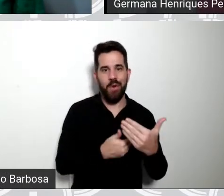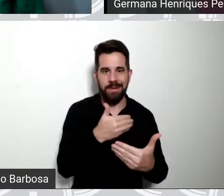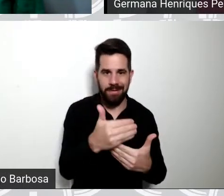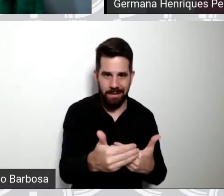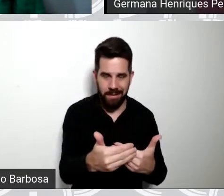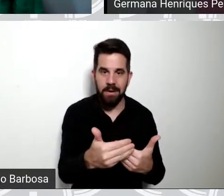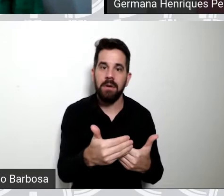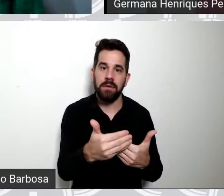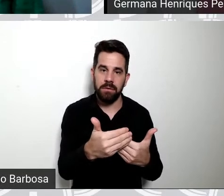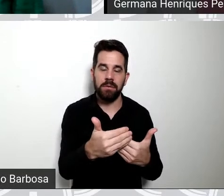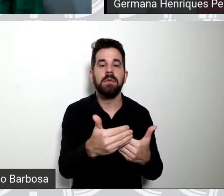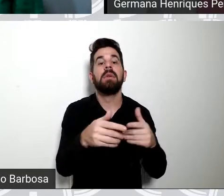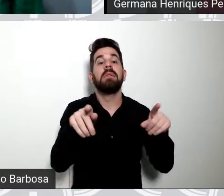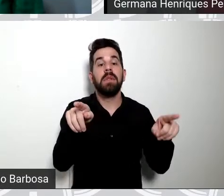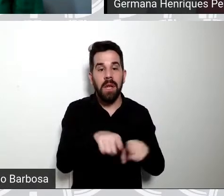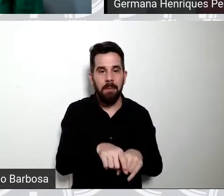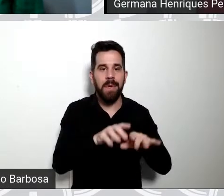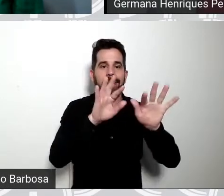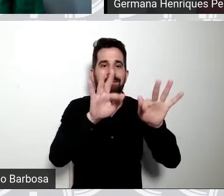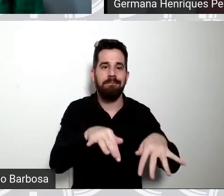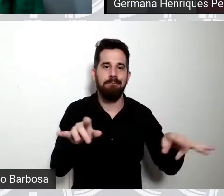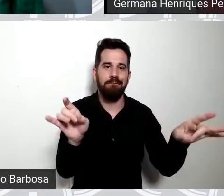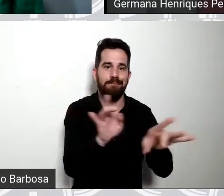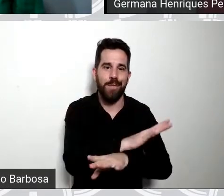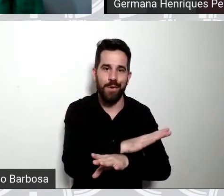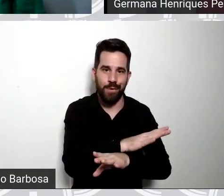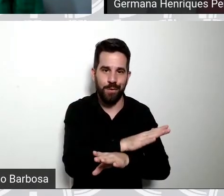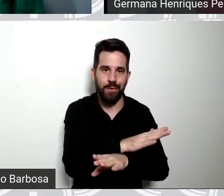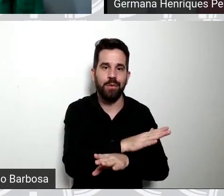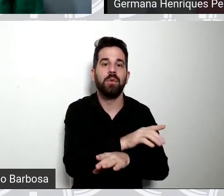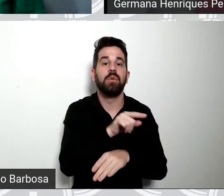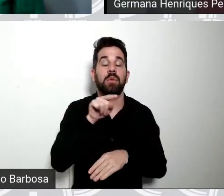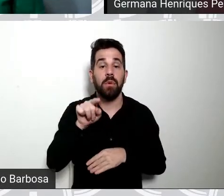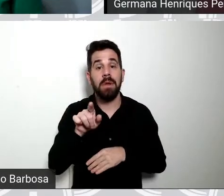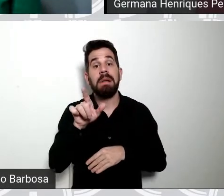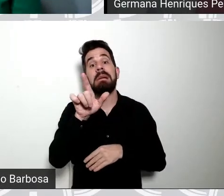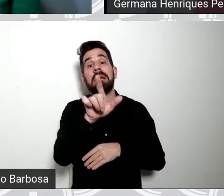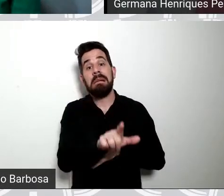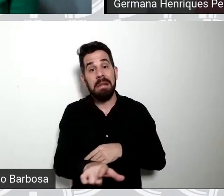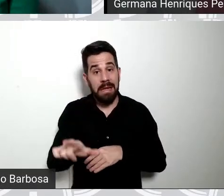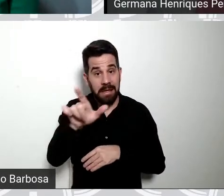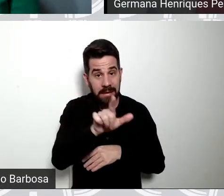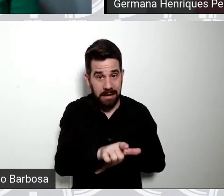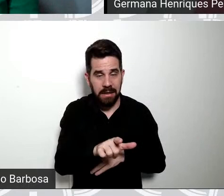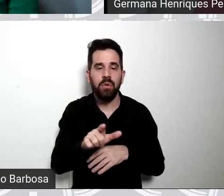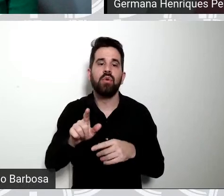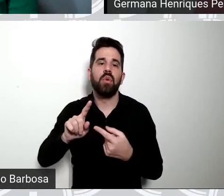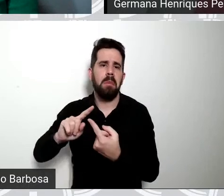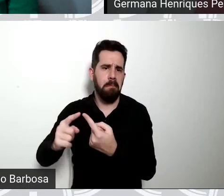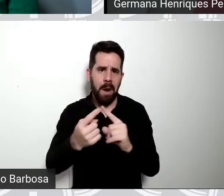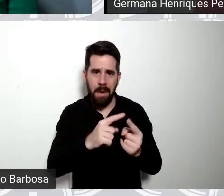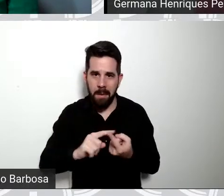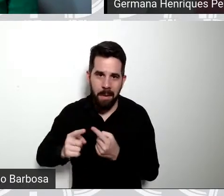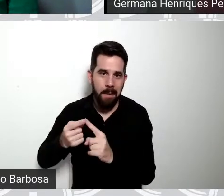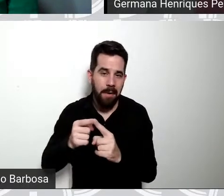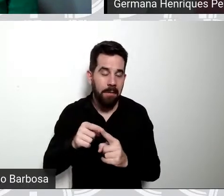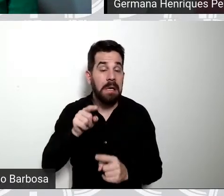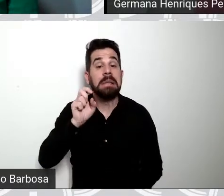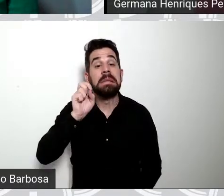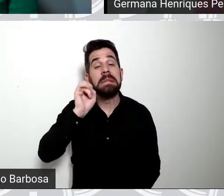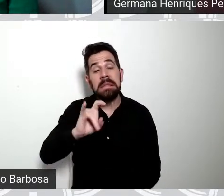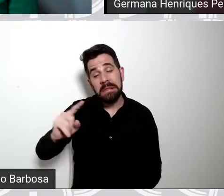e como produto, e a literatura com suas idiosincrasias. Se pensarmos